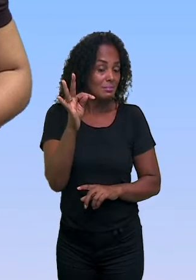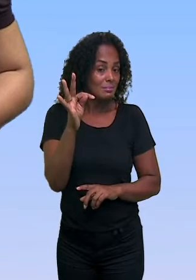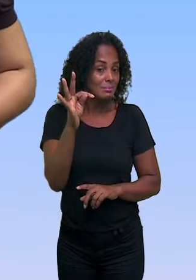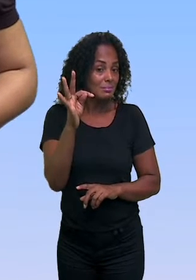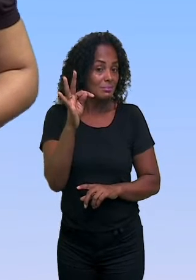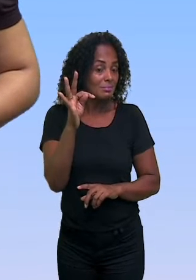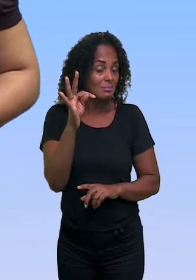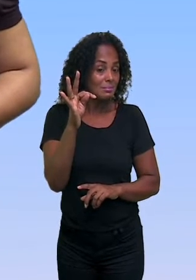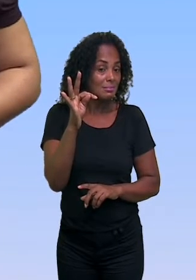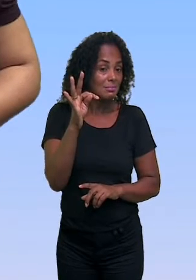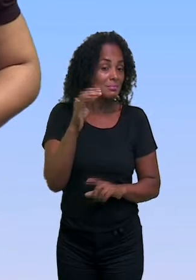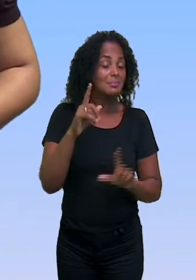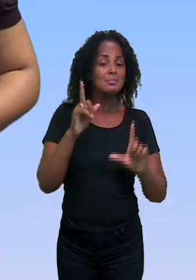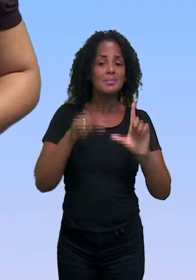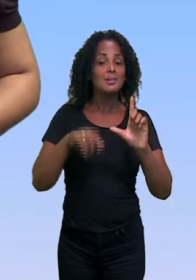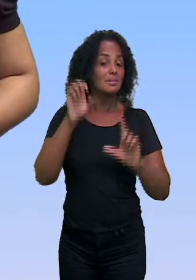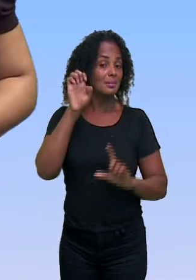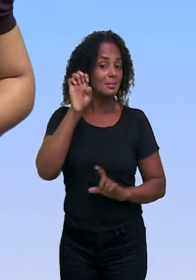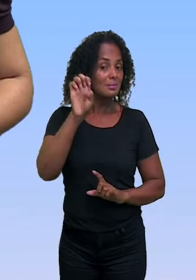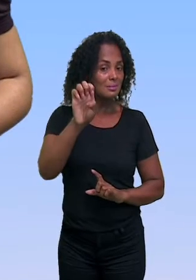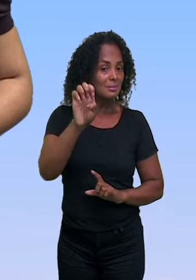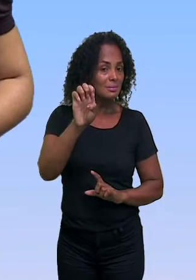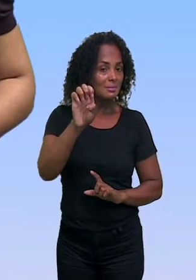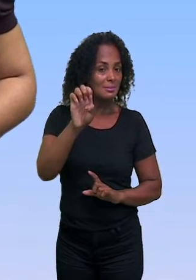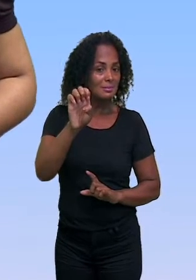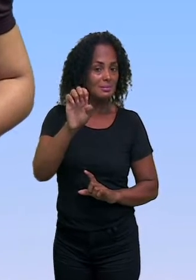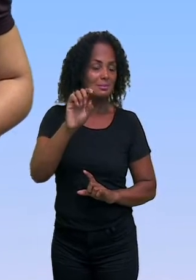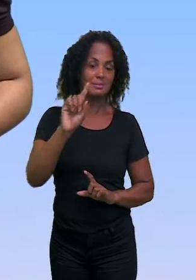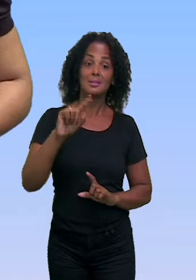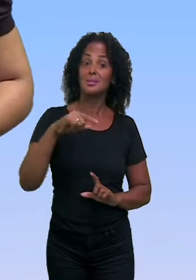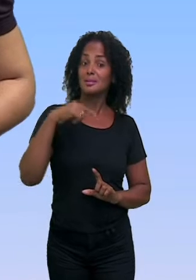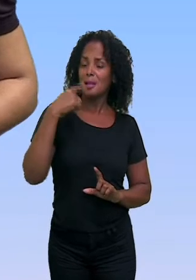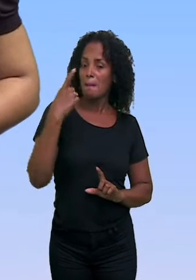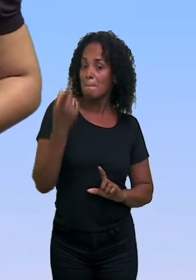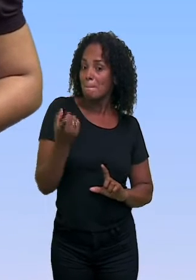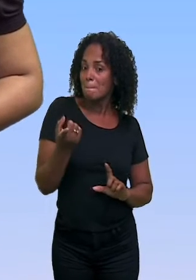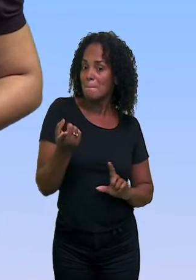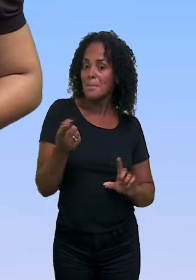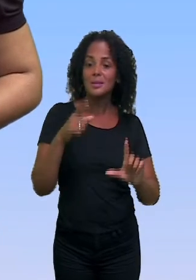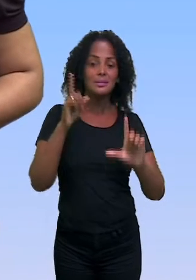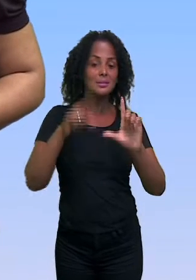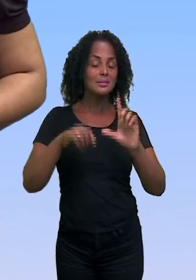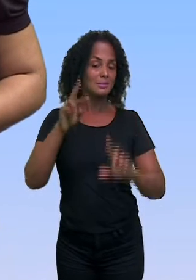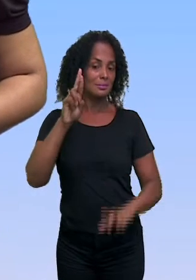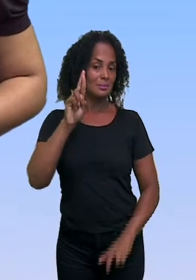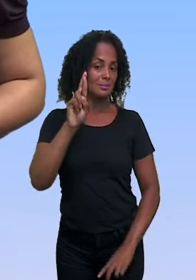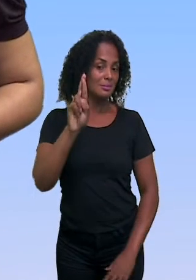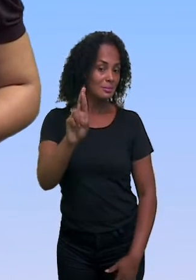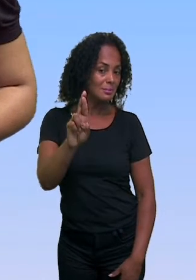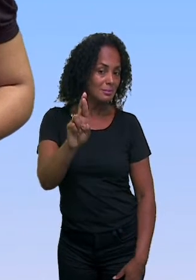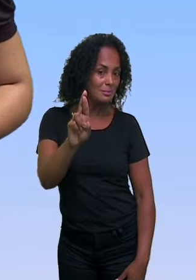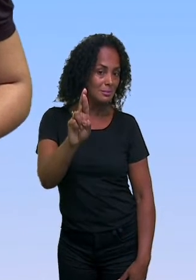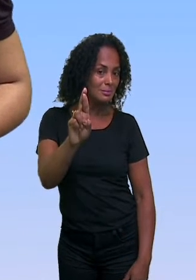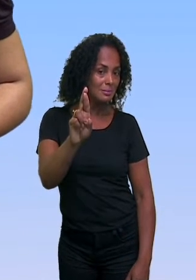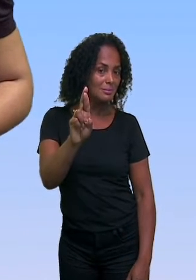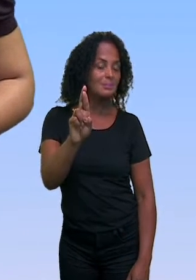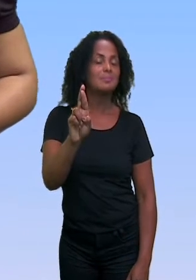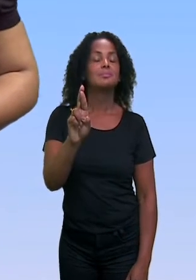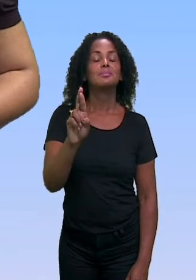muito bem que é o se a letra e i e por último a letra a a